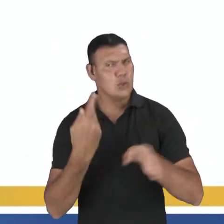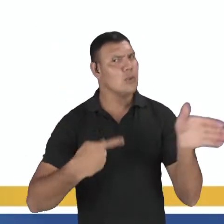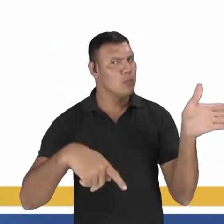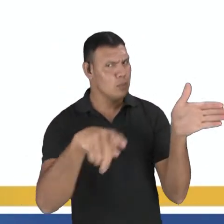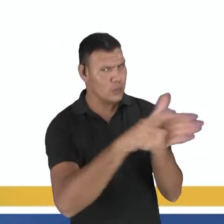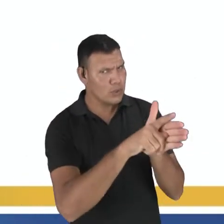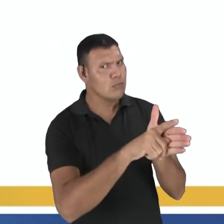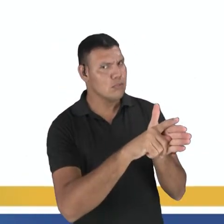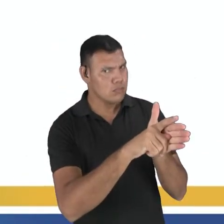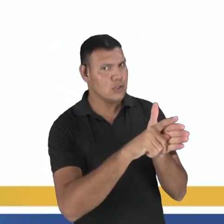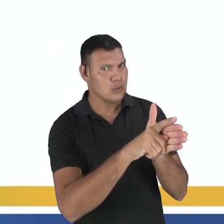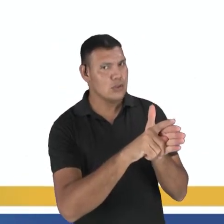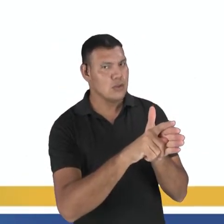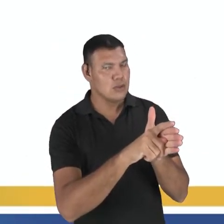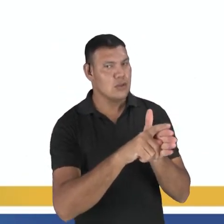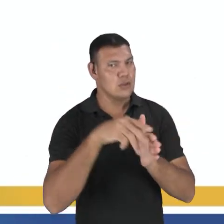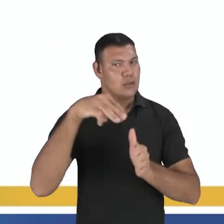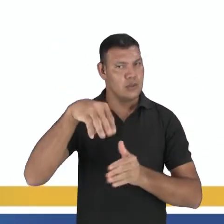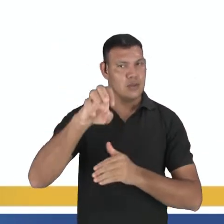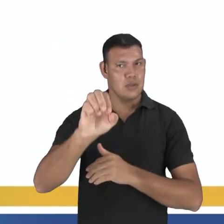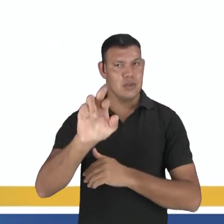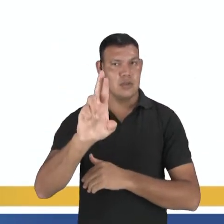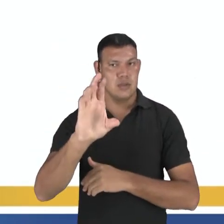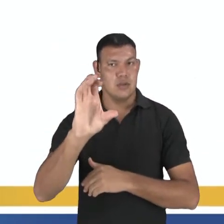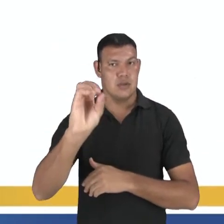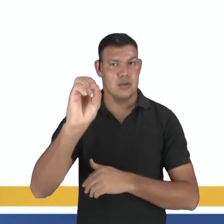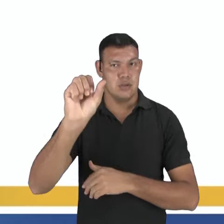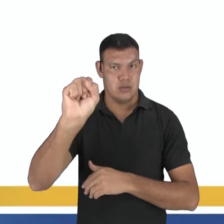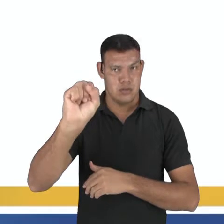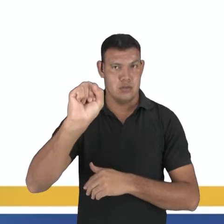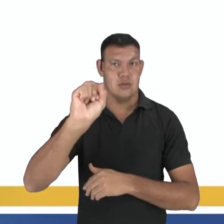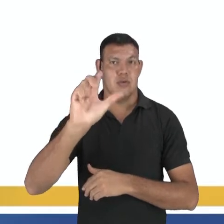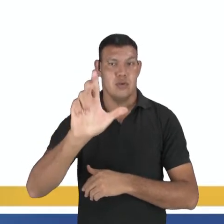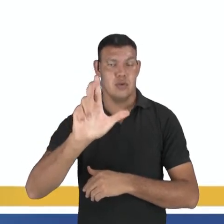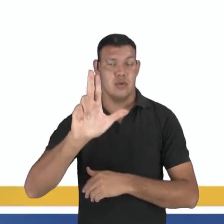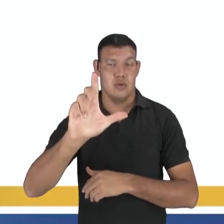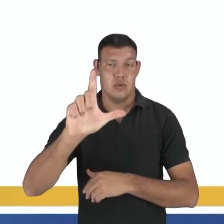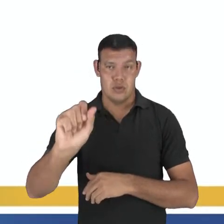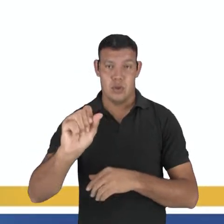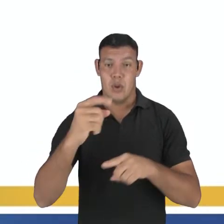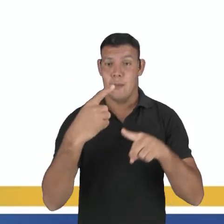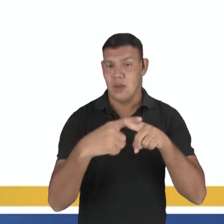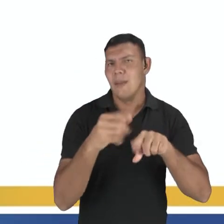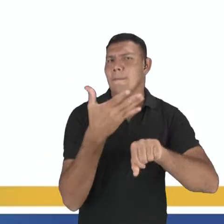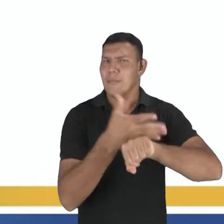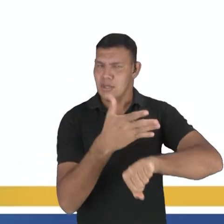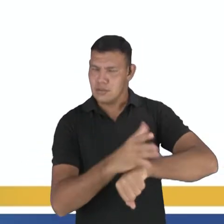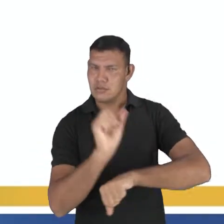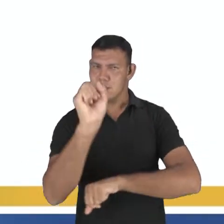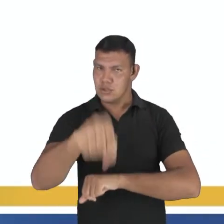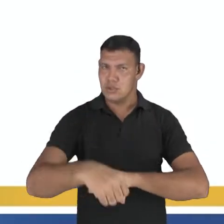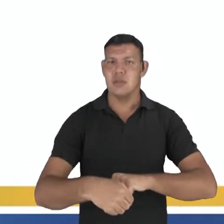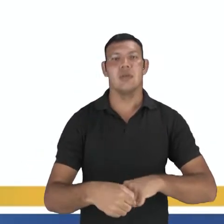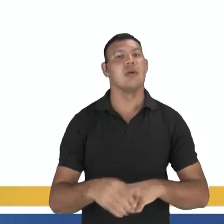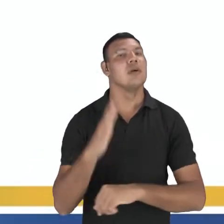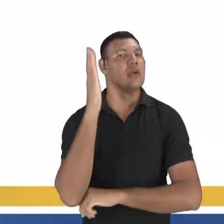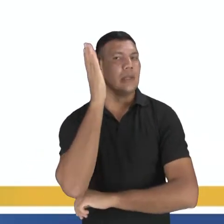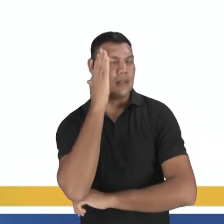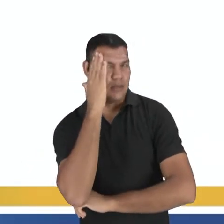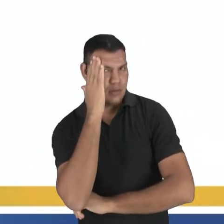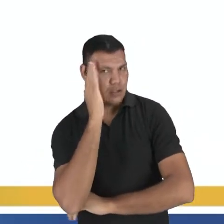elas não colocam diretamente o nome do Brasil. E aí eles colocam Mercosul, mas sabemos